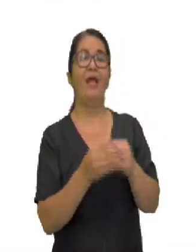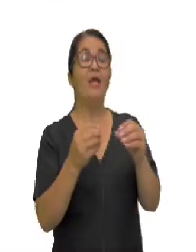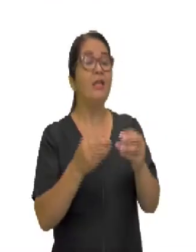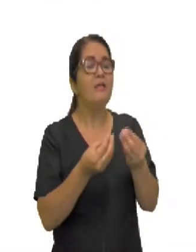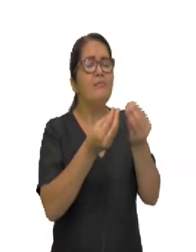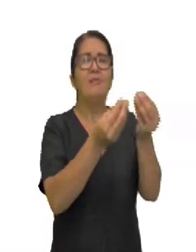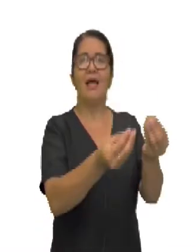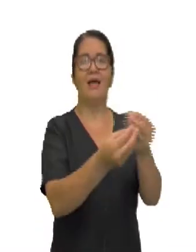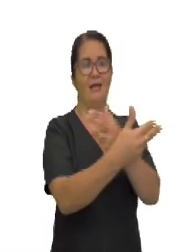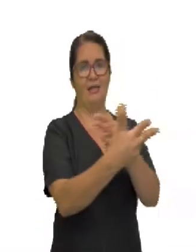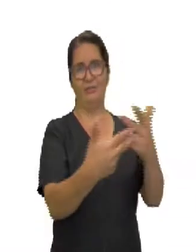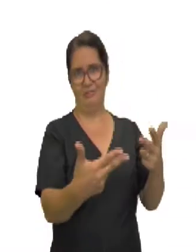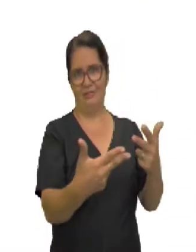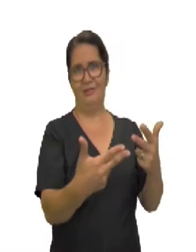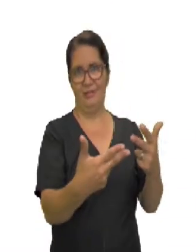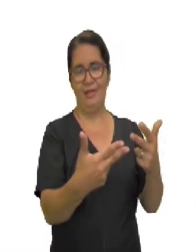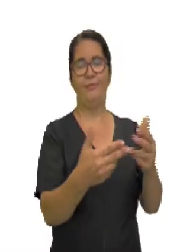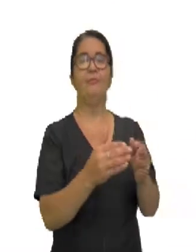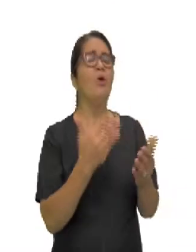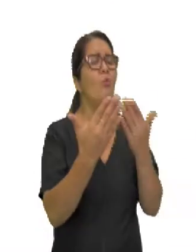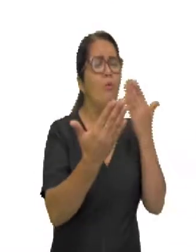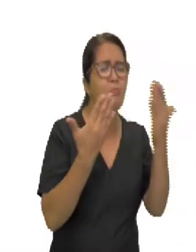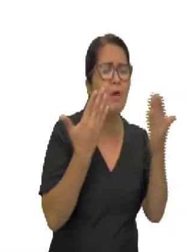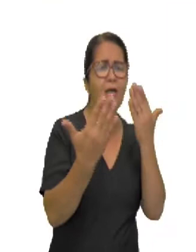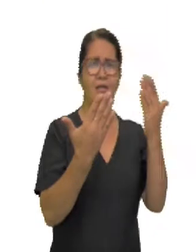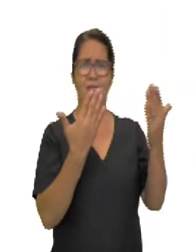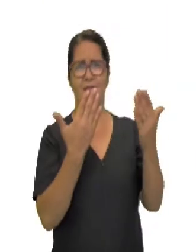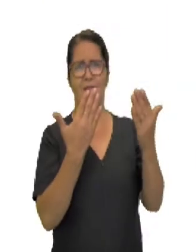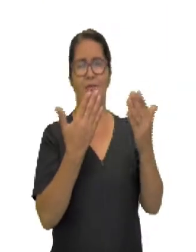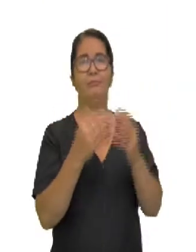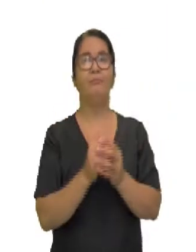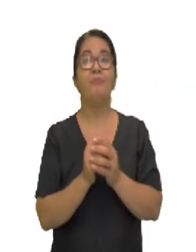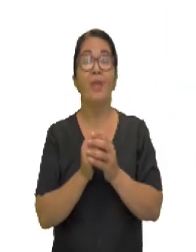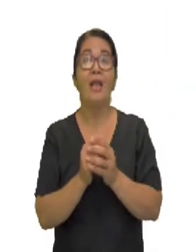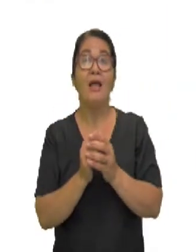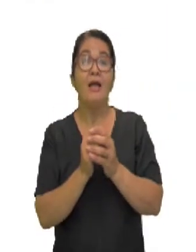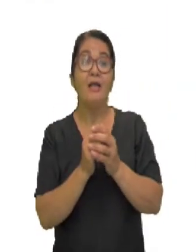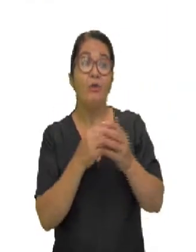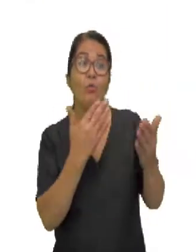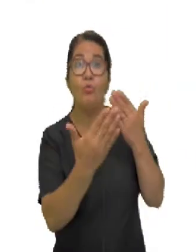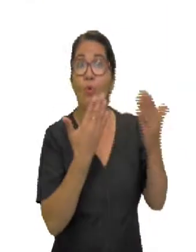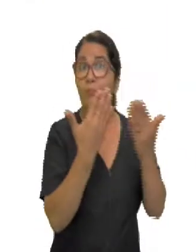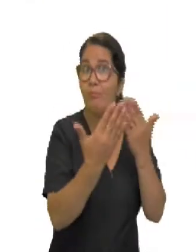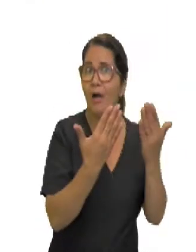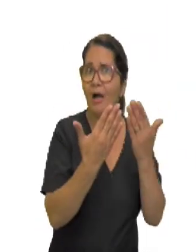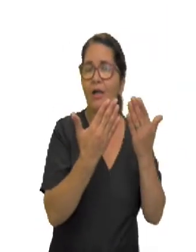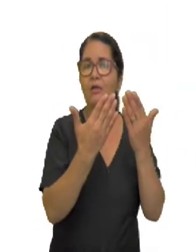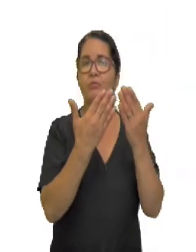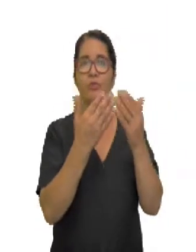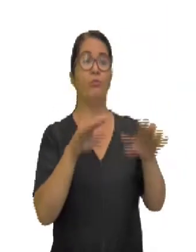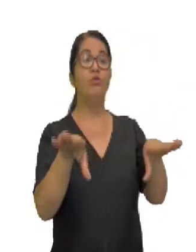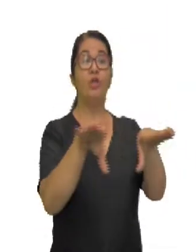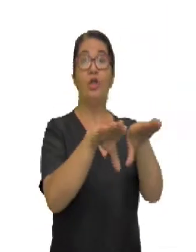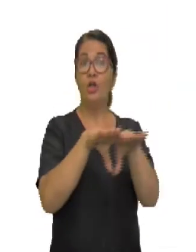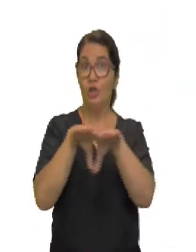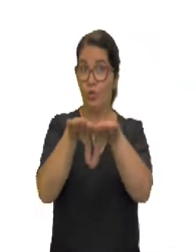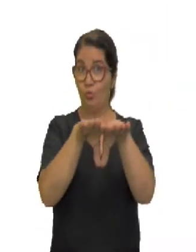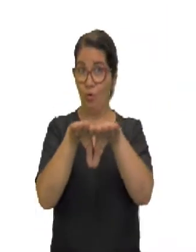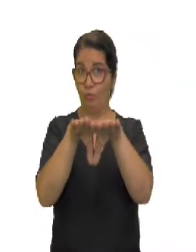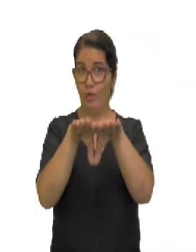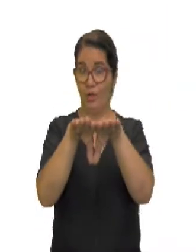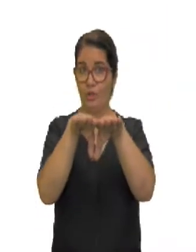lá no grau de comparação, eu tenho a comparação de igualdade,